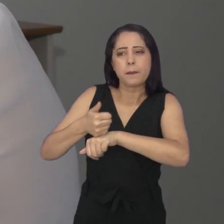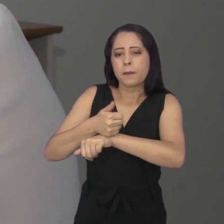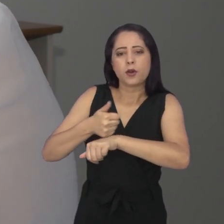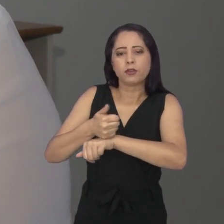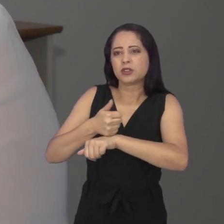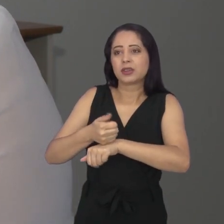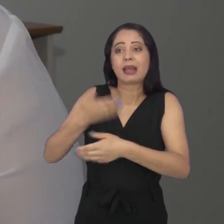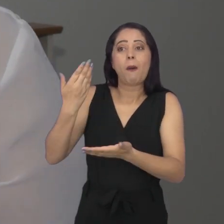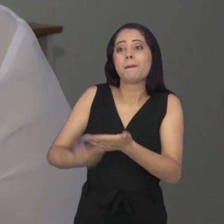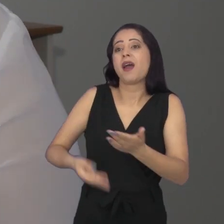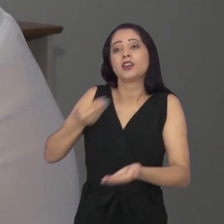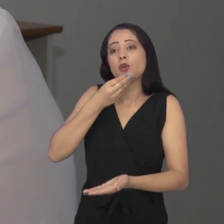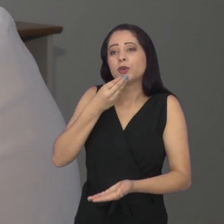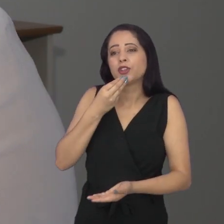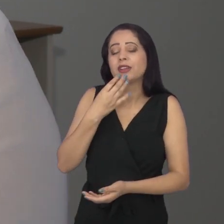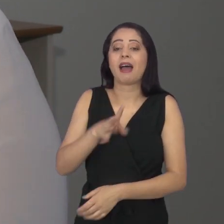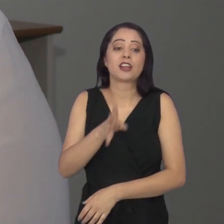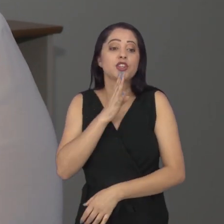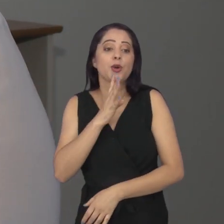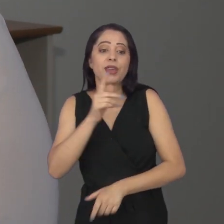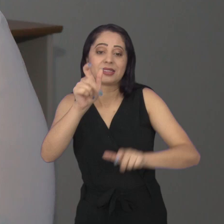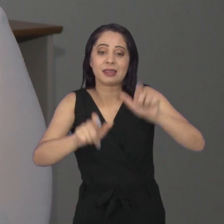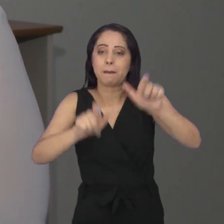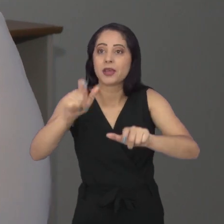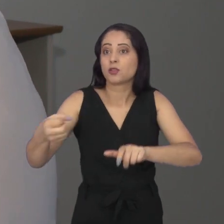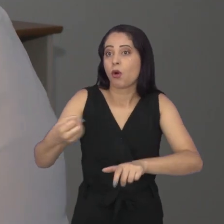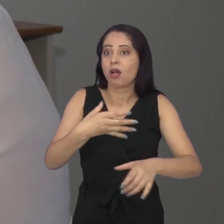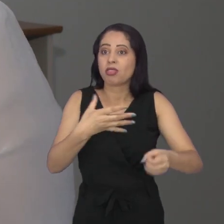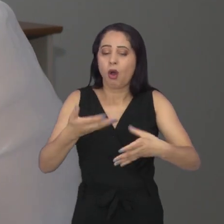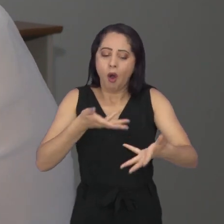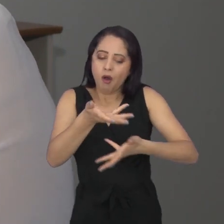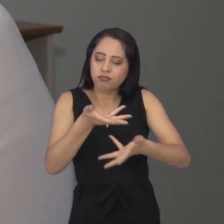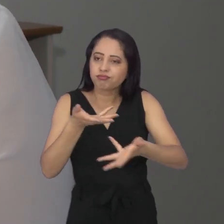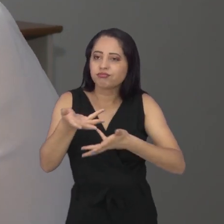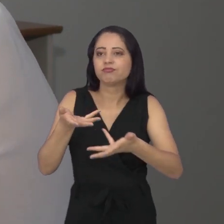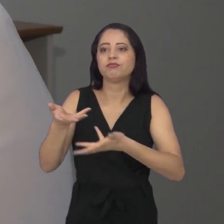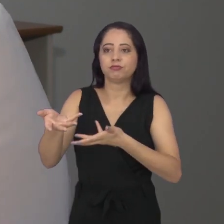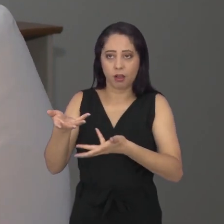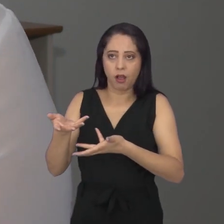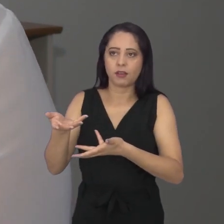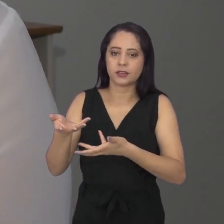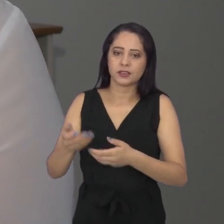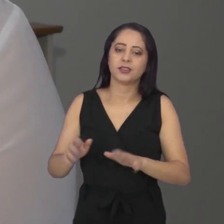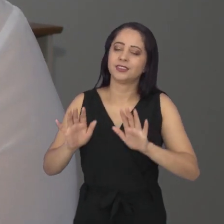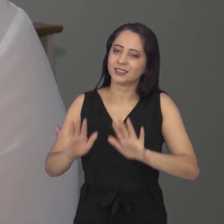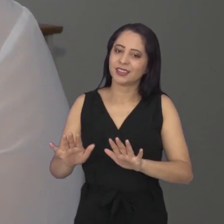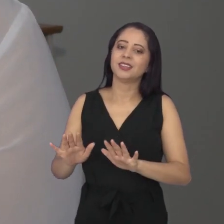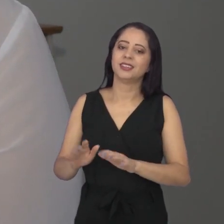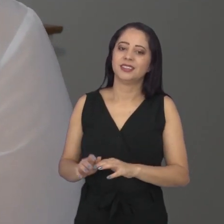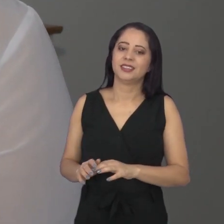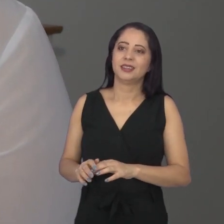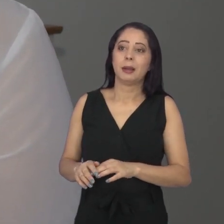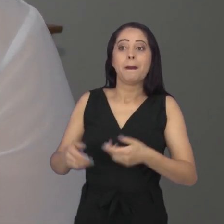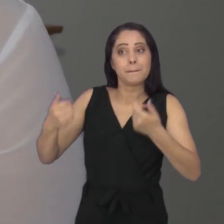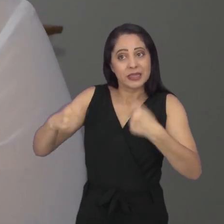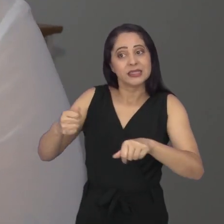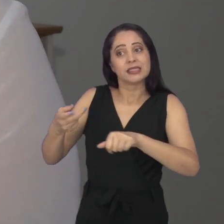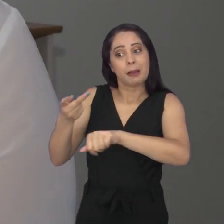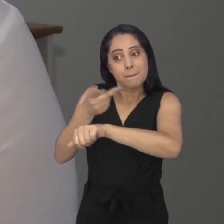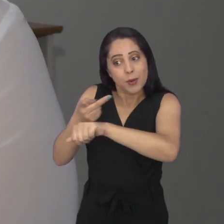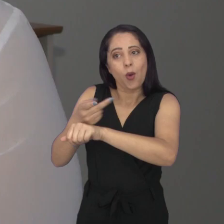perde a oportunidade de conhecer uma pessoa nova, de, sabe, se relacionar mesmo. Então, busque ajuda